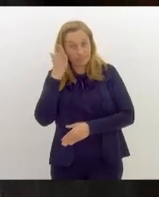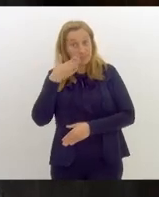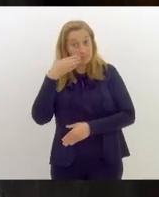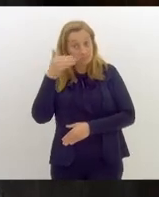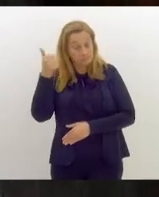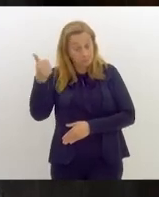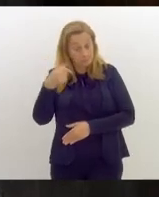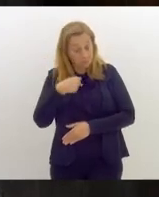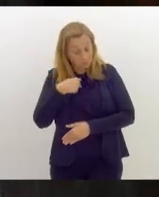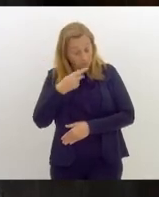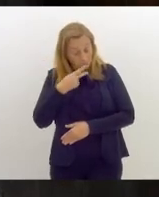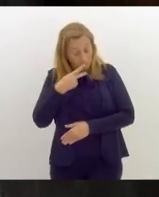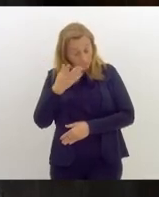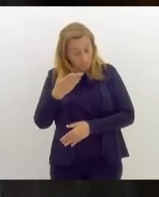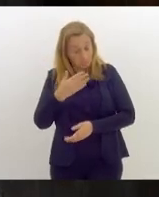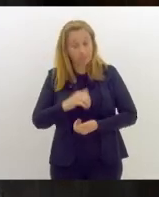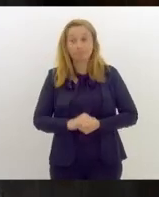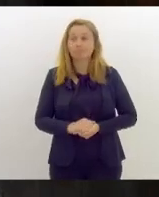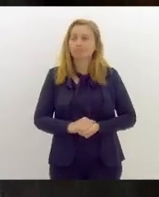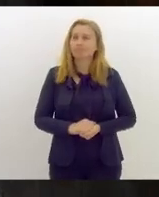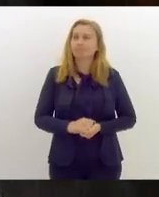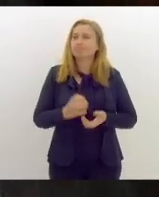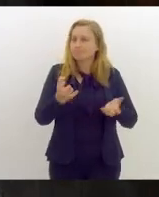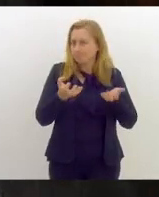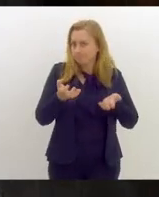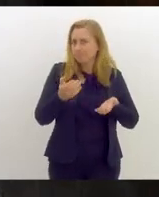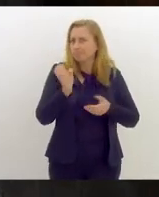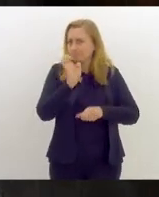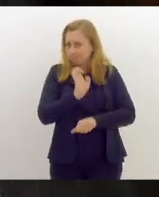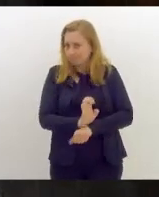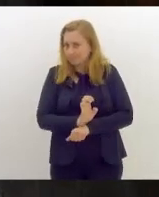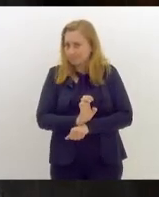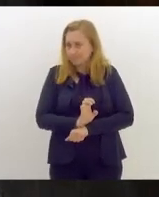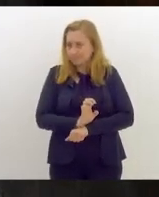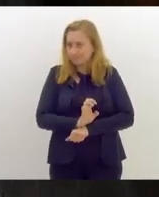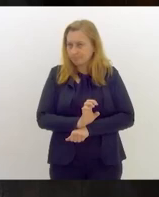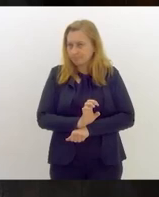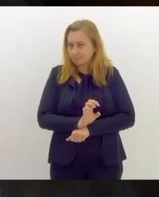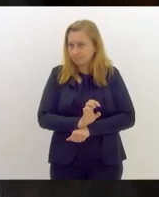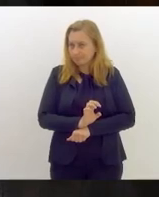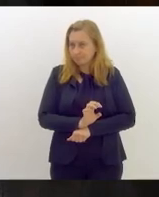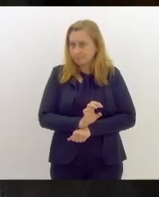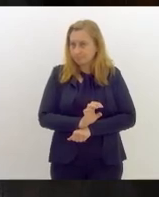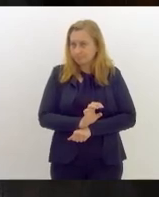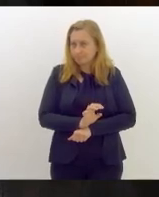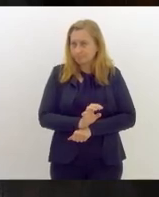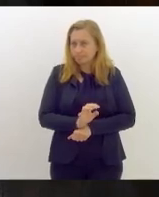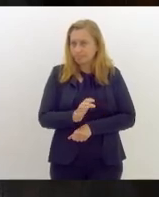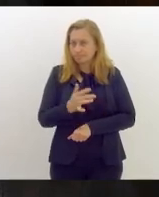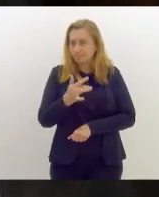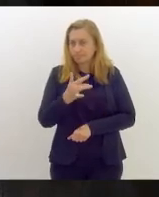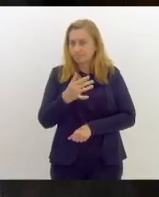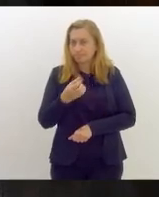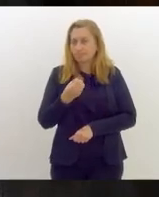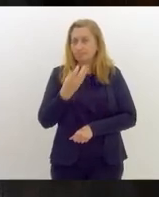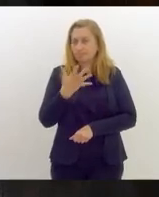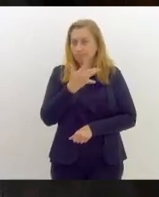que eu estou dizendo se queremos um estado de bem-estar social